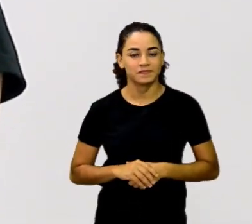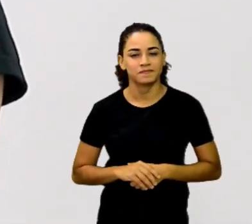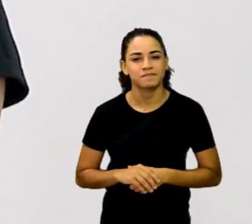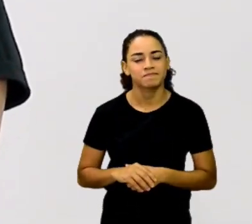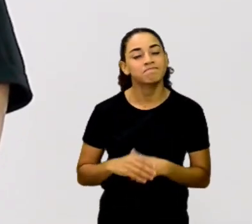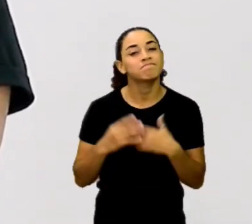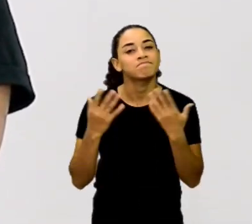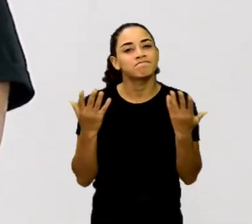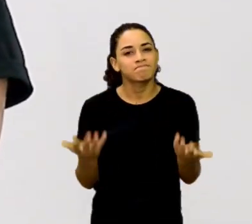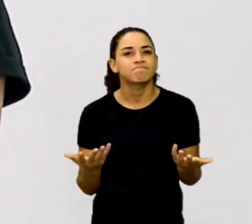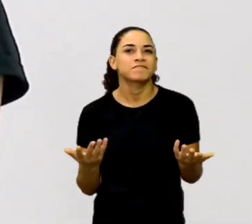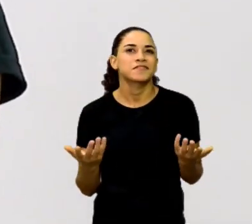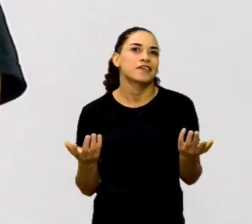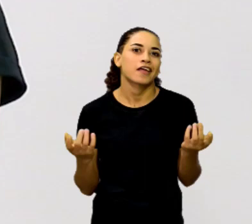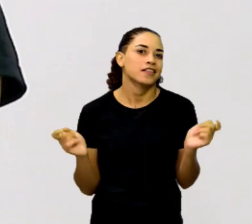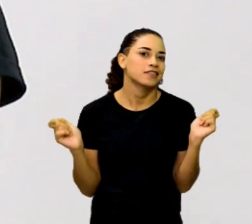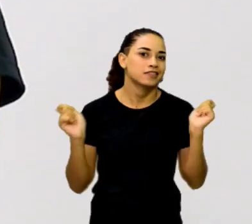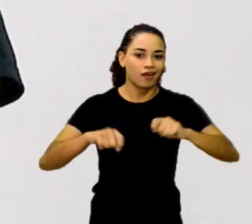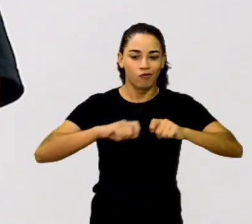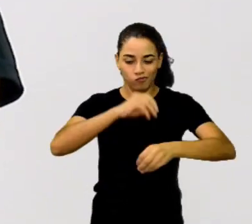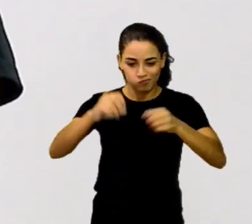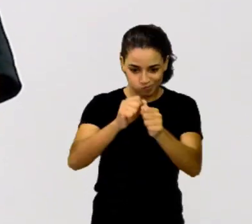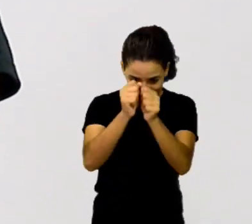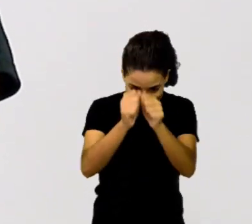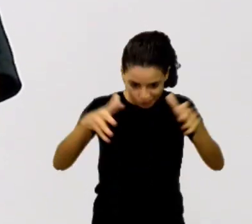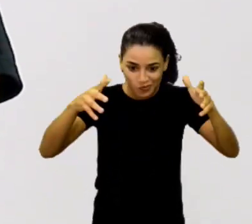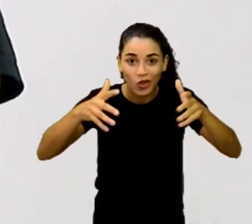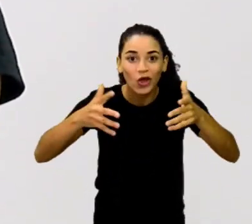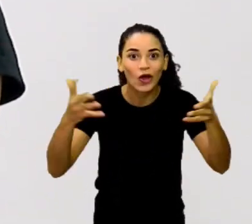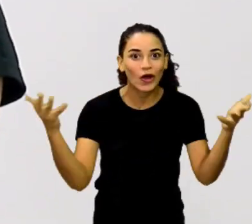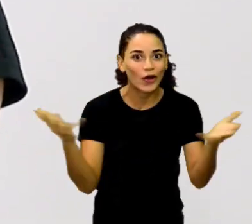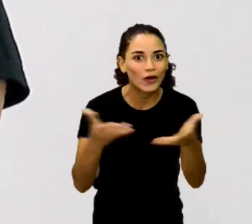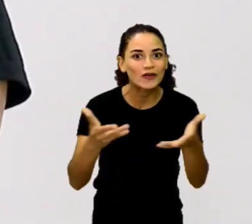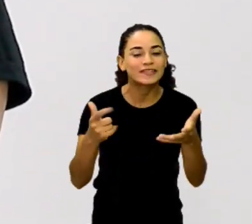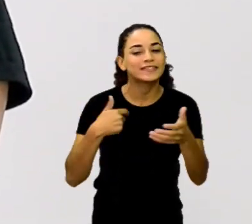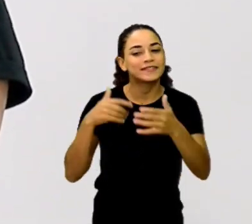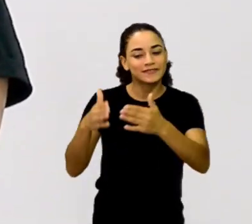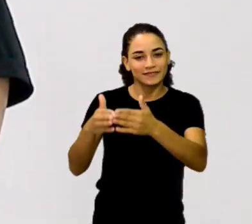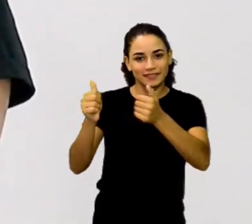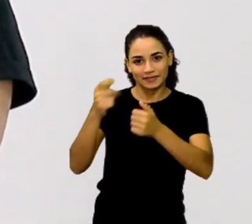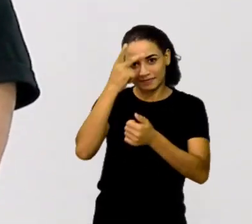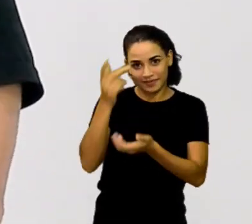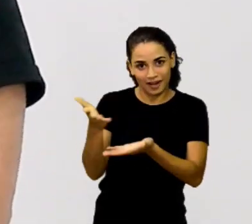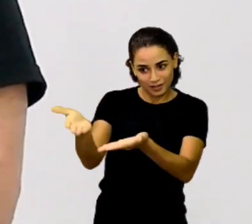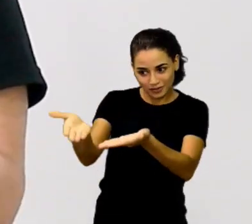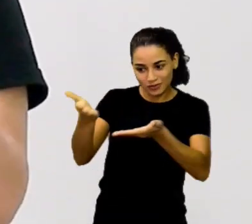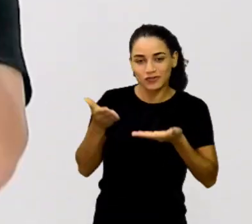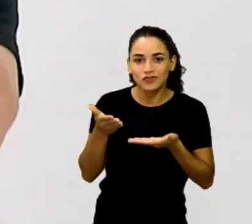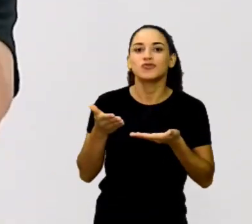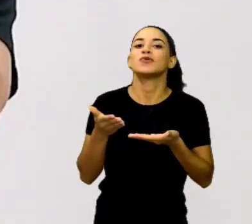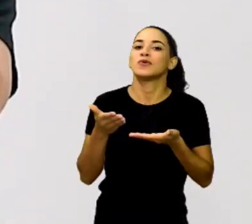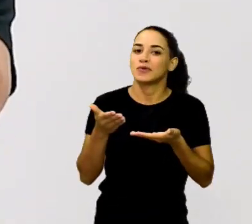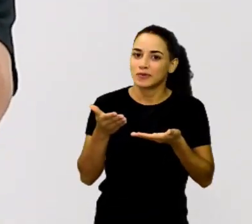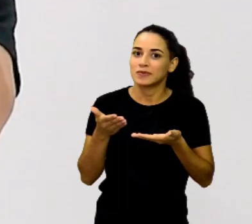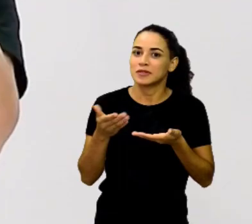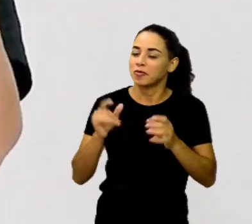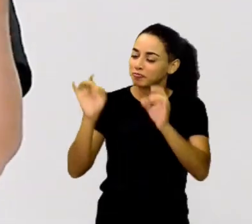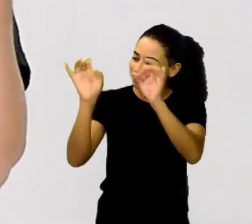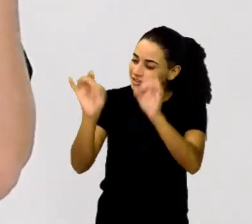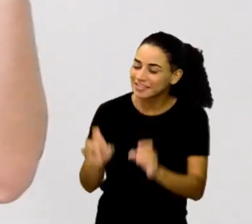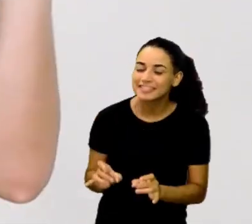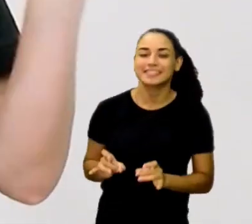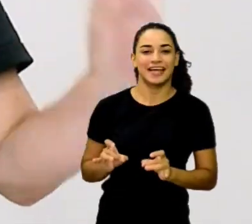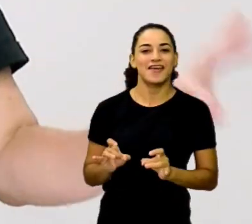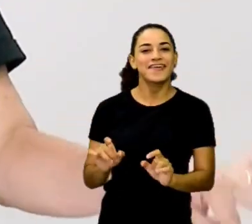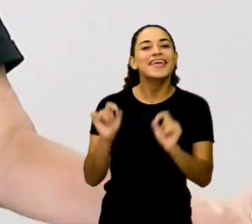Aí, para fazer essa magia de hoje, eu pedi ajuda à minha assistente muito especial dessa